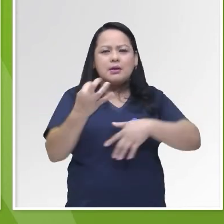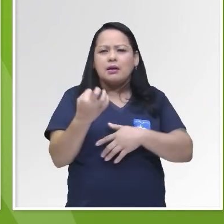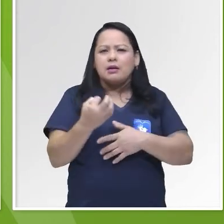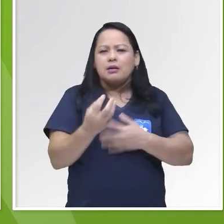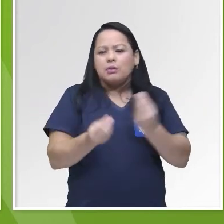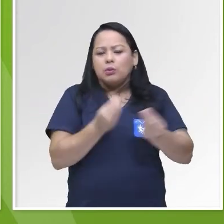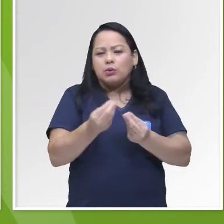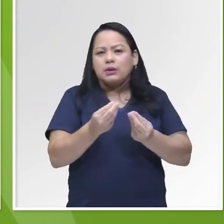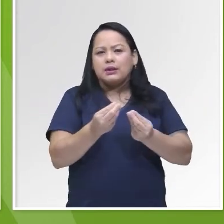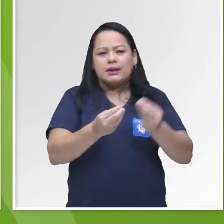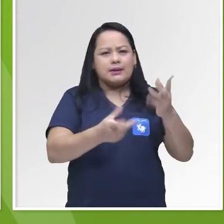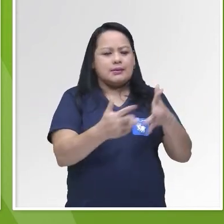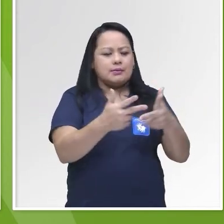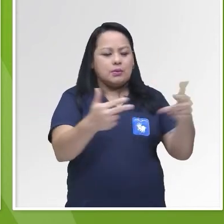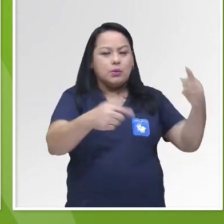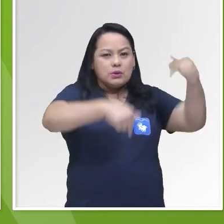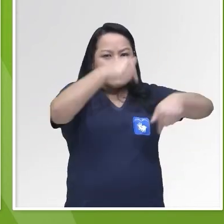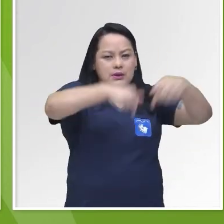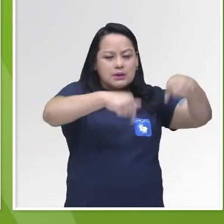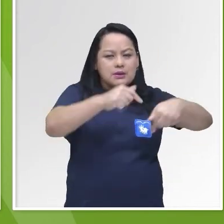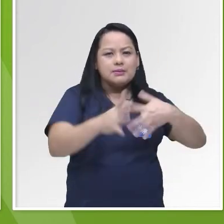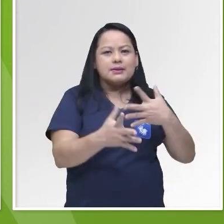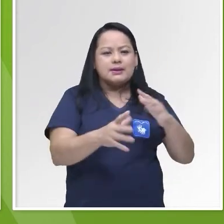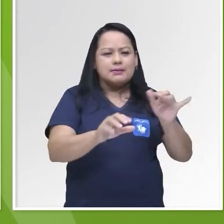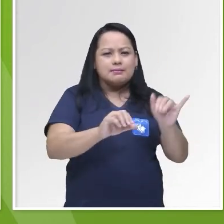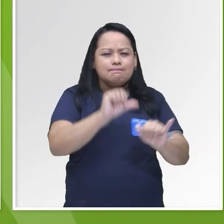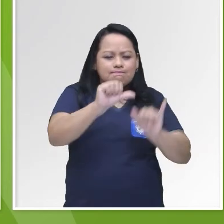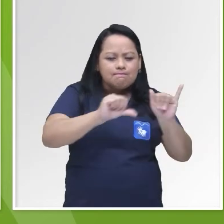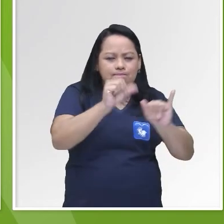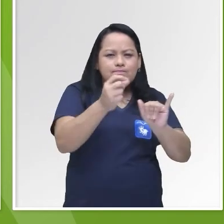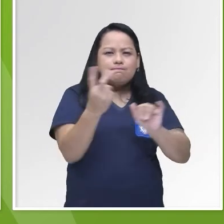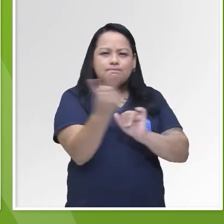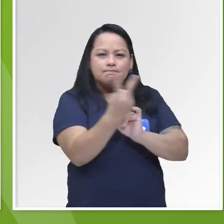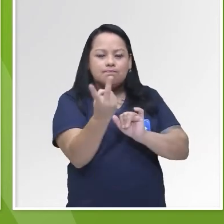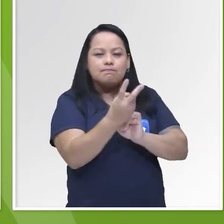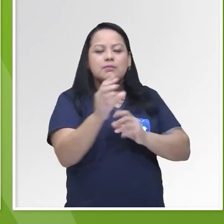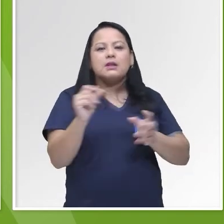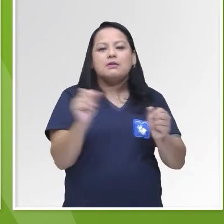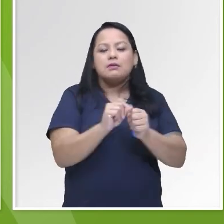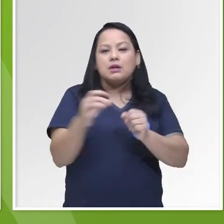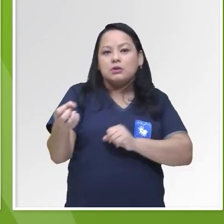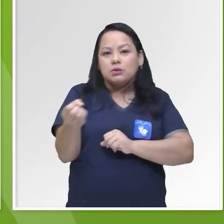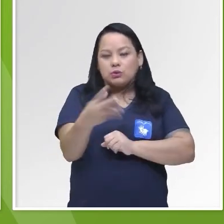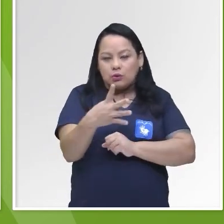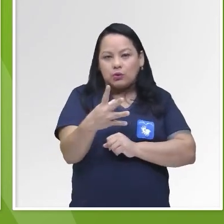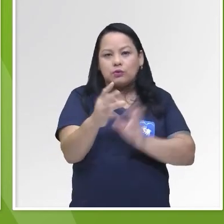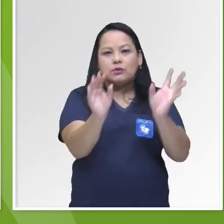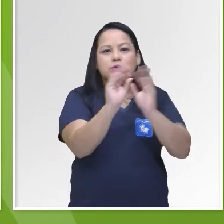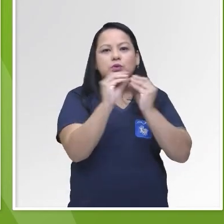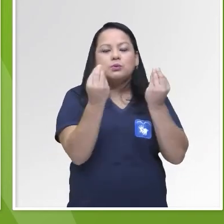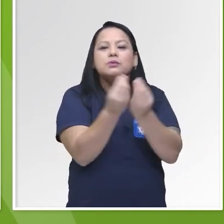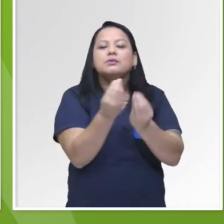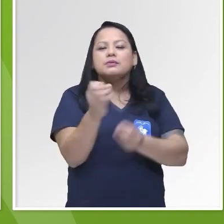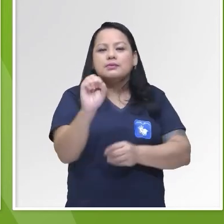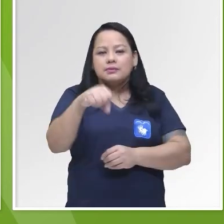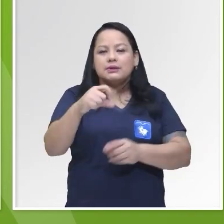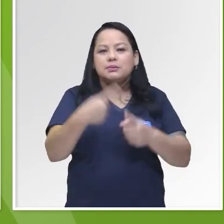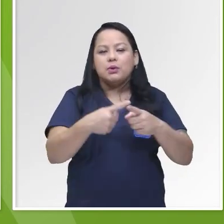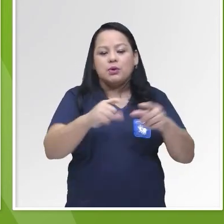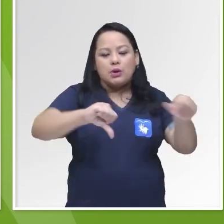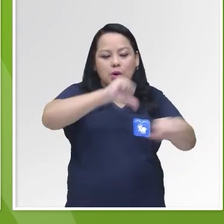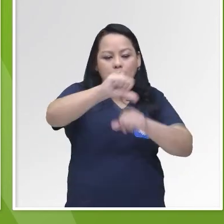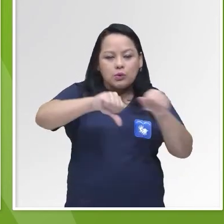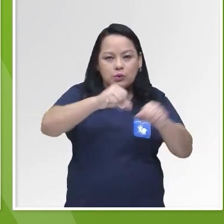químicos reagem entre si, vai formar novos produtos com